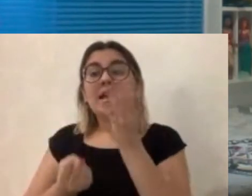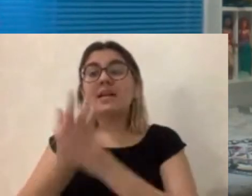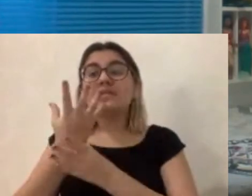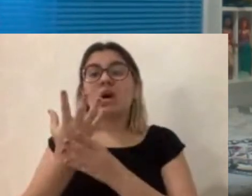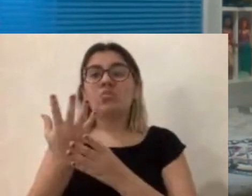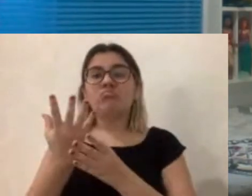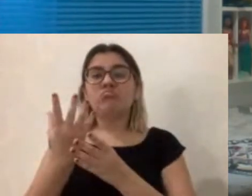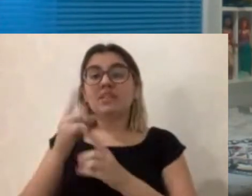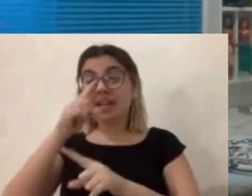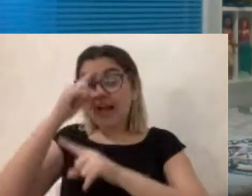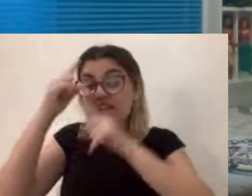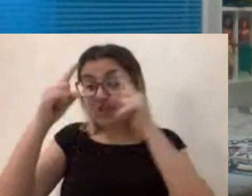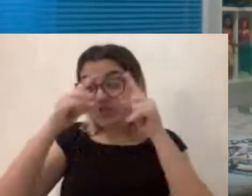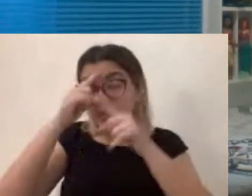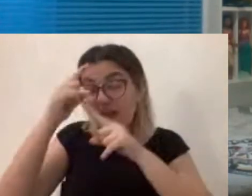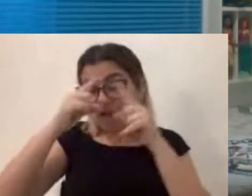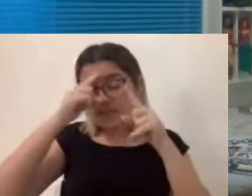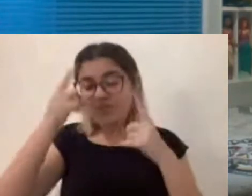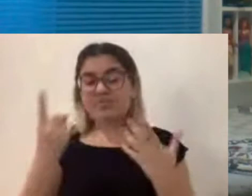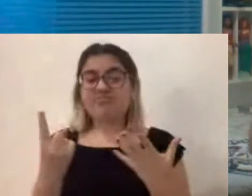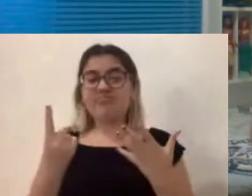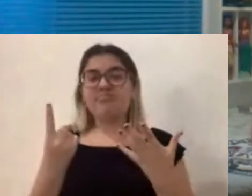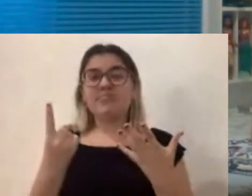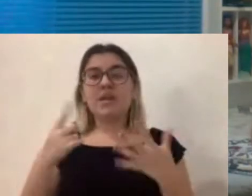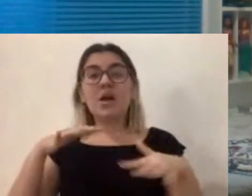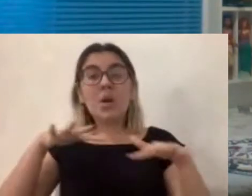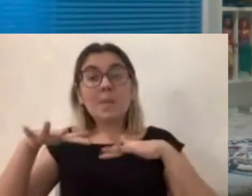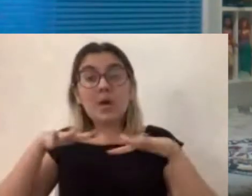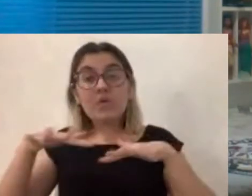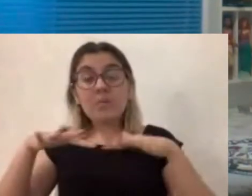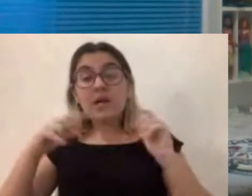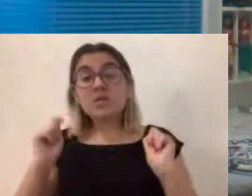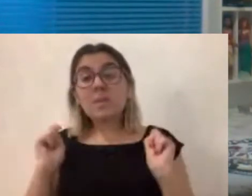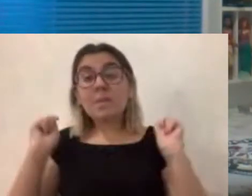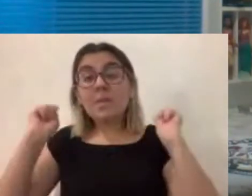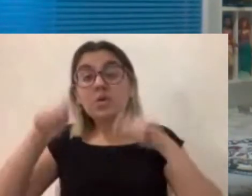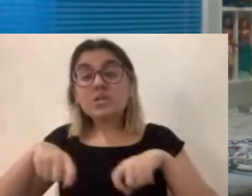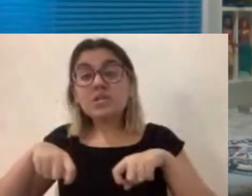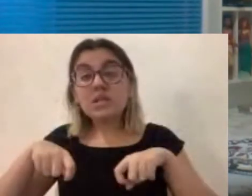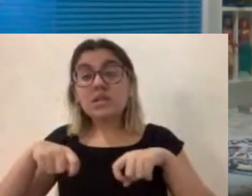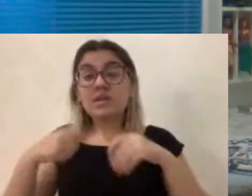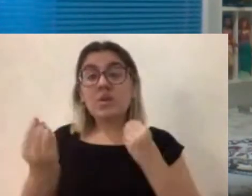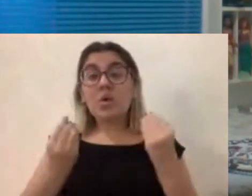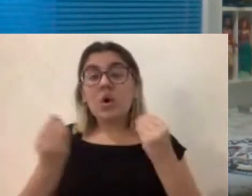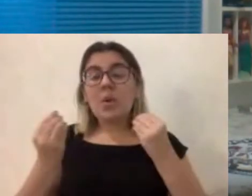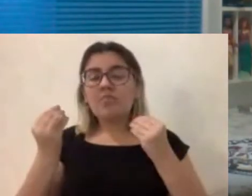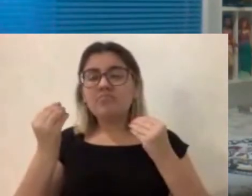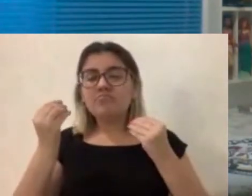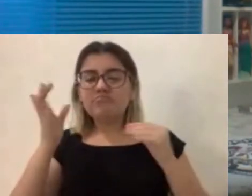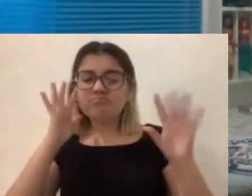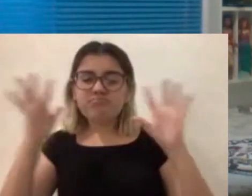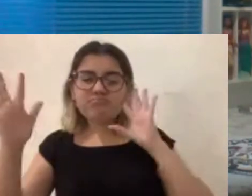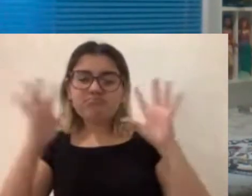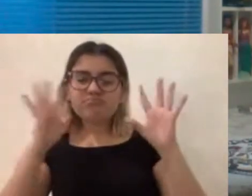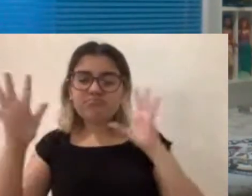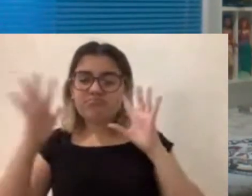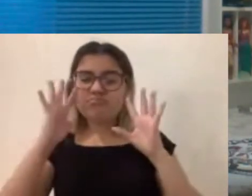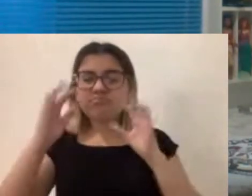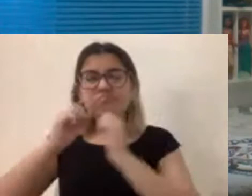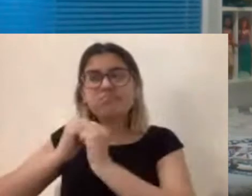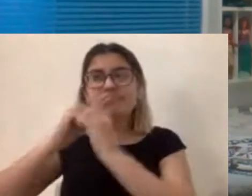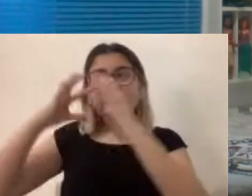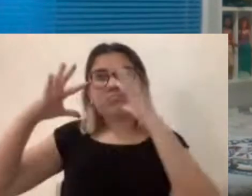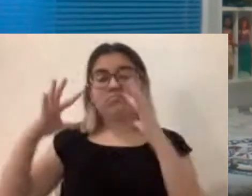são possíveis a partir desse repertório dentro de uma cabeça que está criando imagens? Só se fechar os olhos, ele